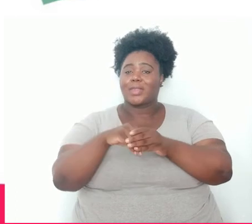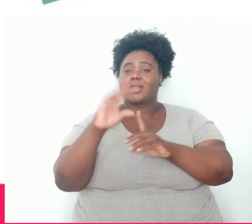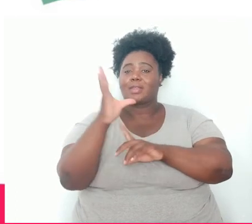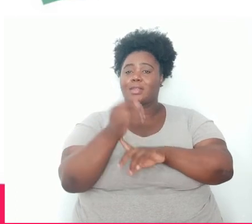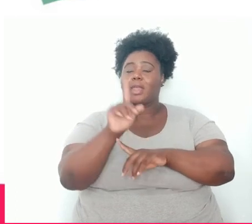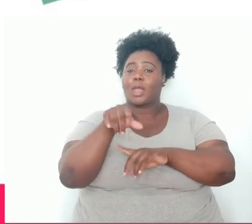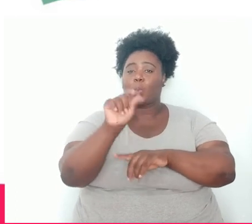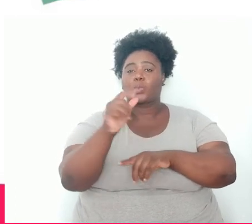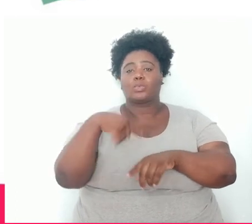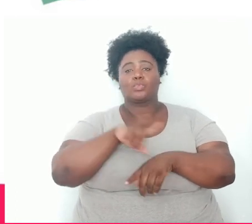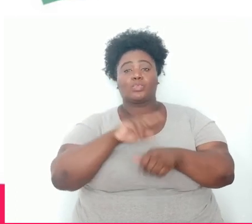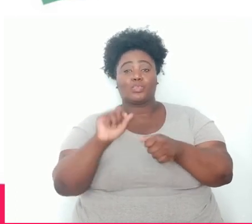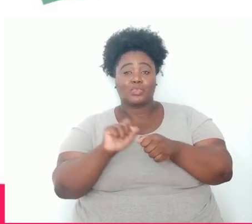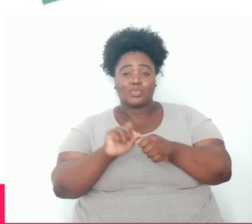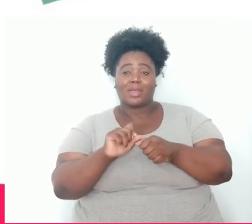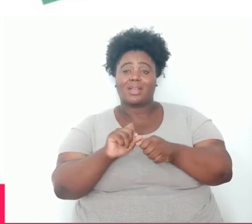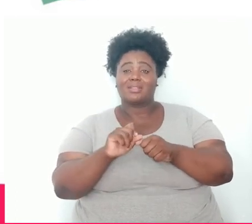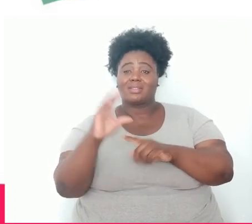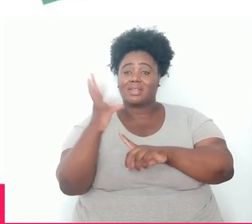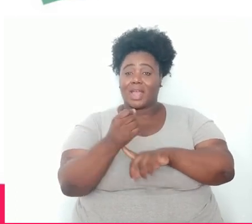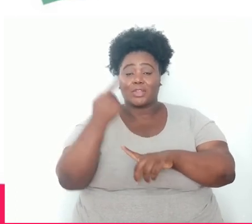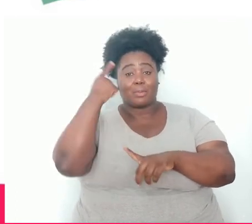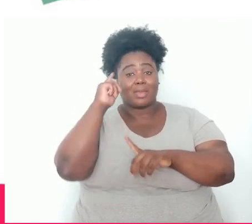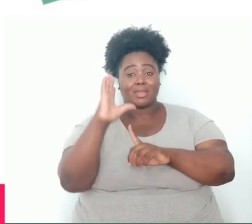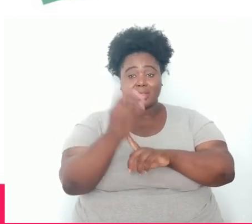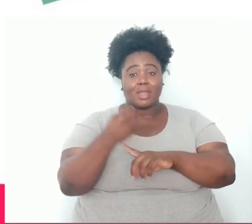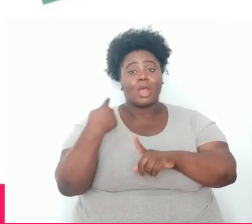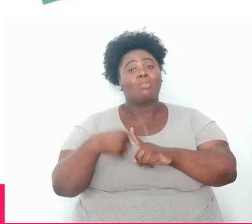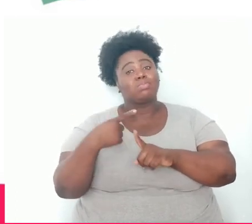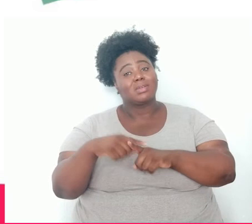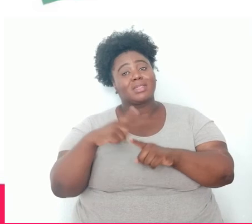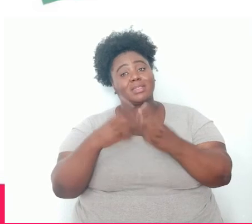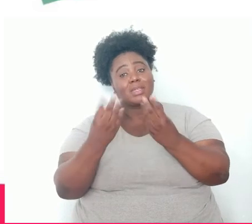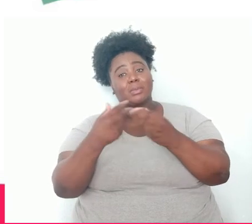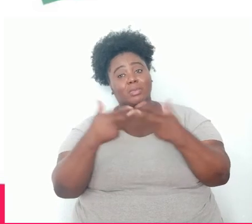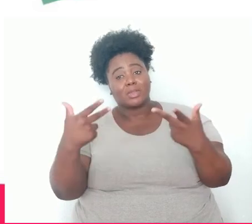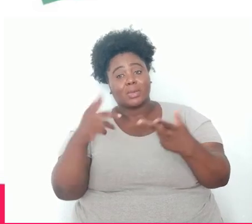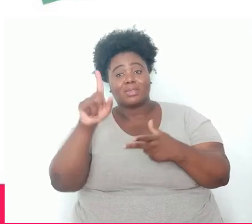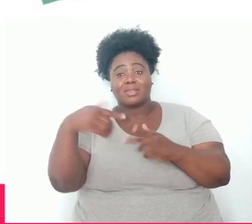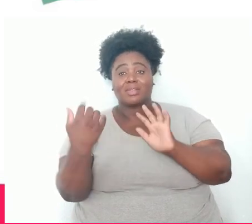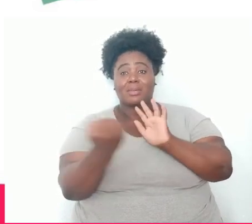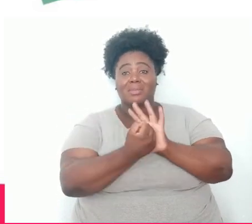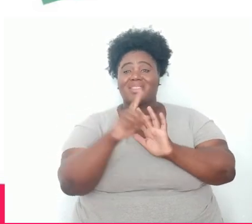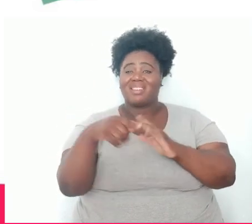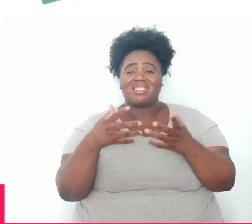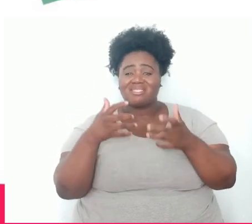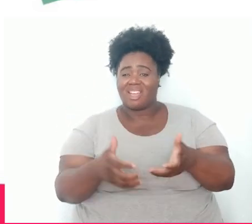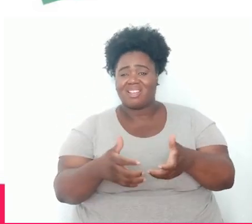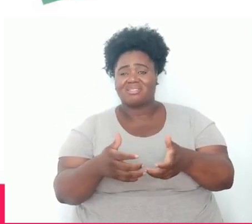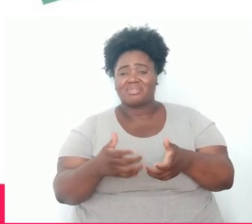da arte, é o que nos faz fazer arte, pensar arte, porque tem muita coisa que está estabelecida no mundo